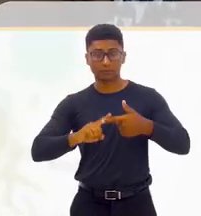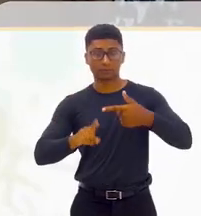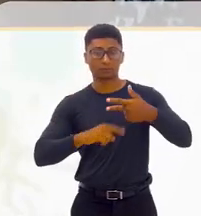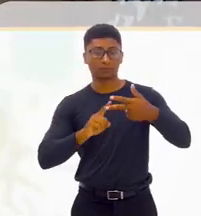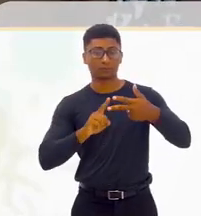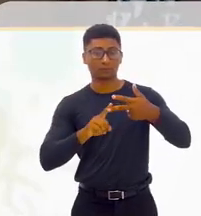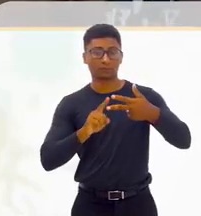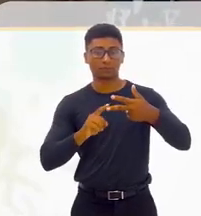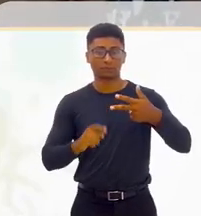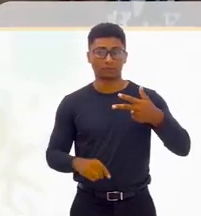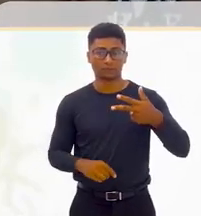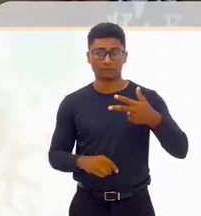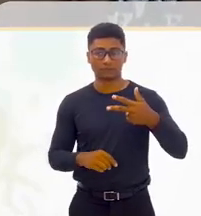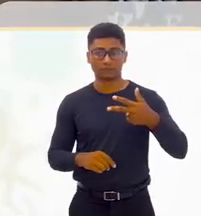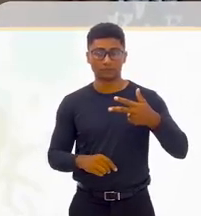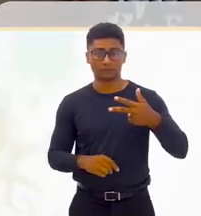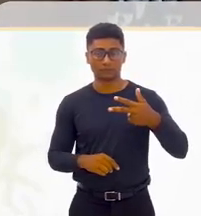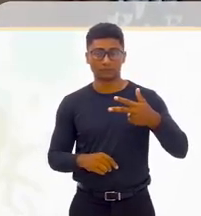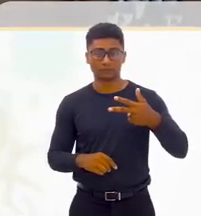Advogados Brasileiros.